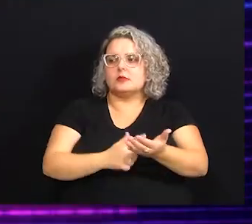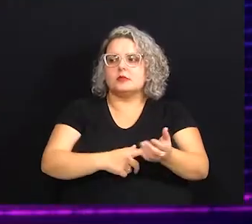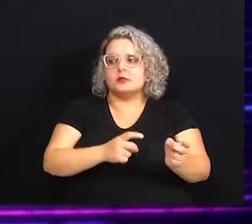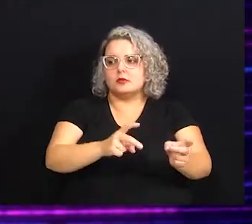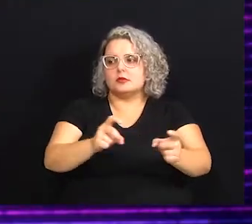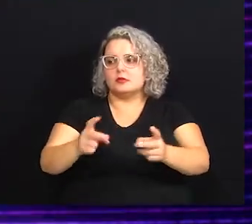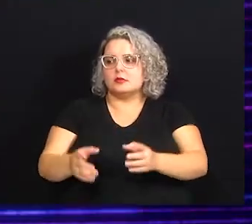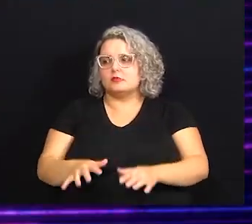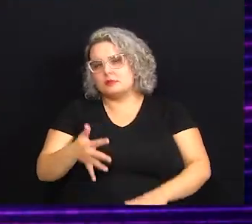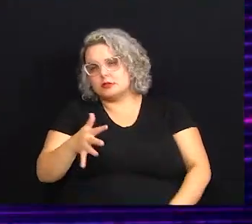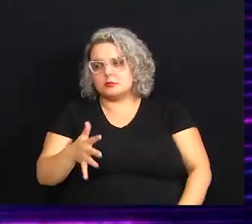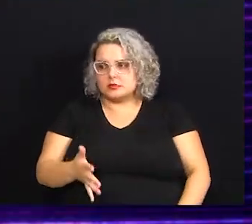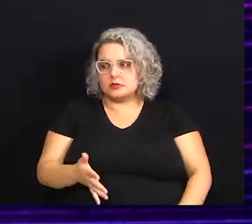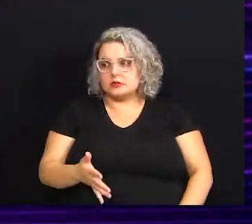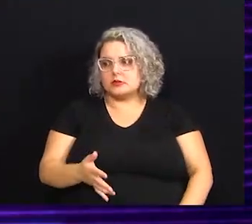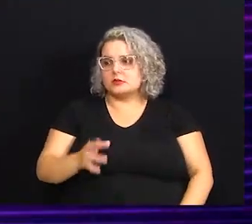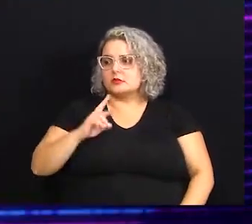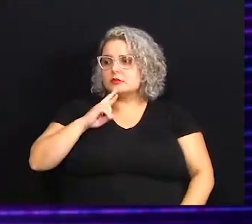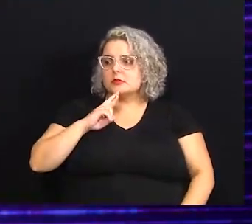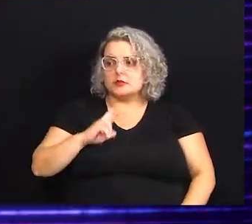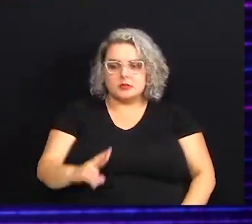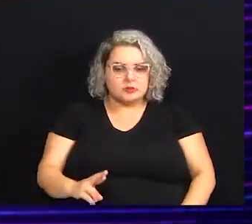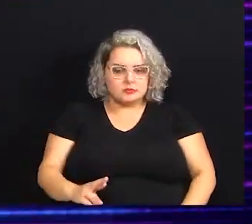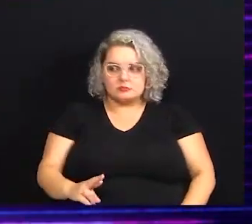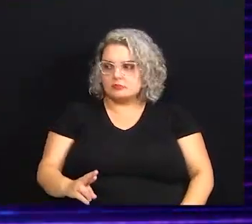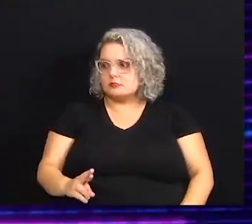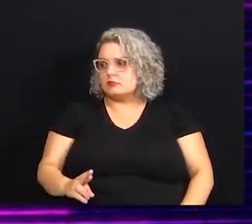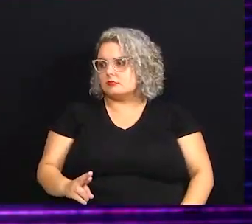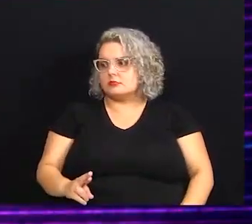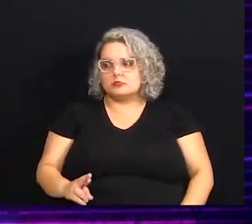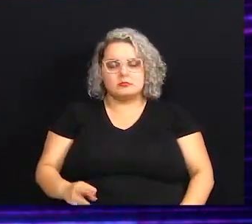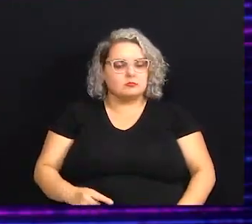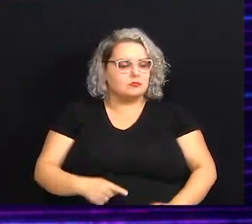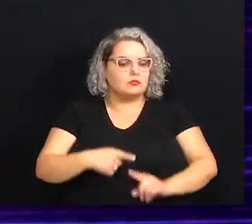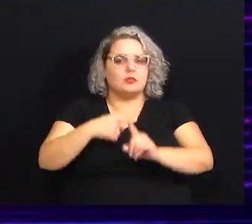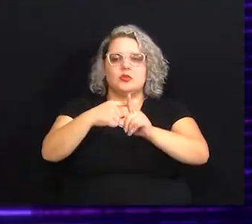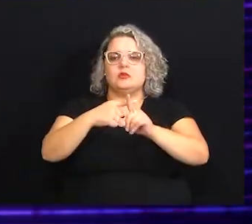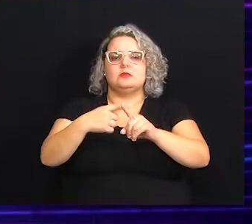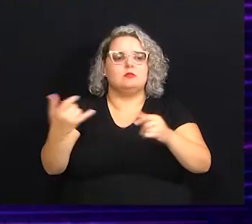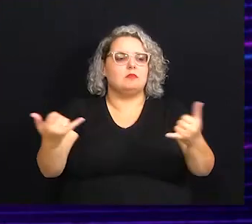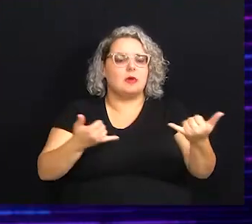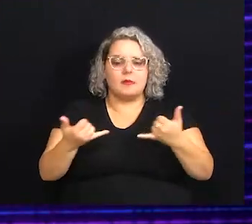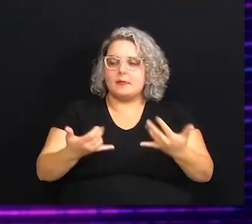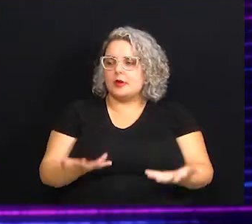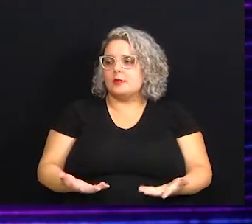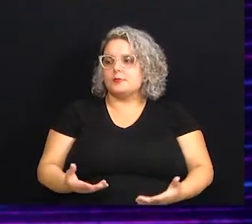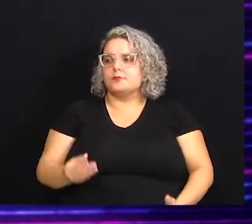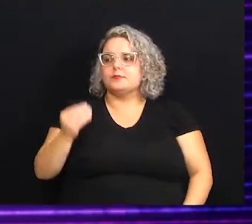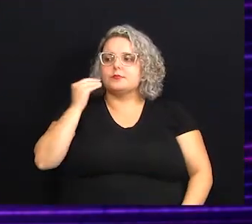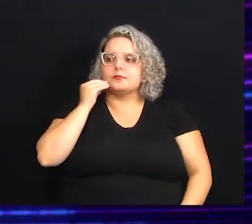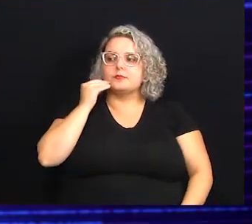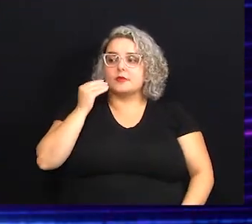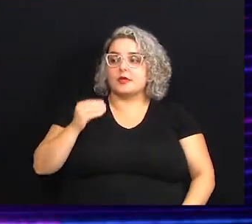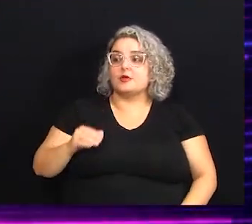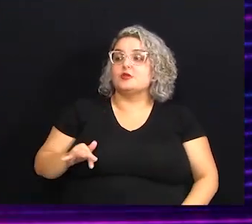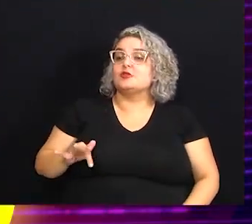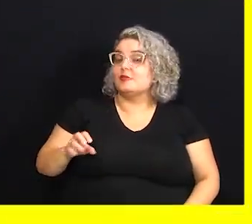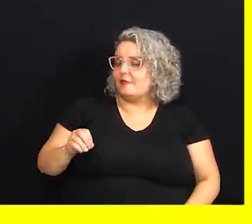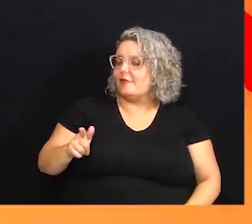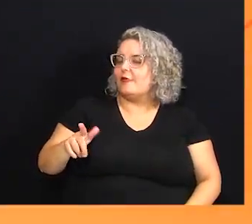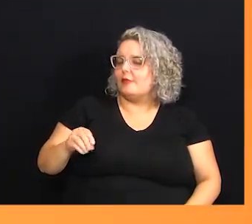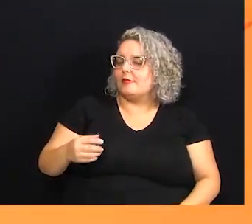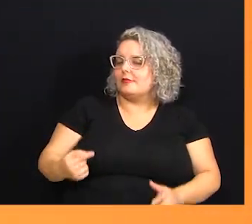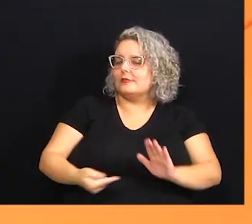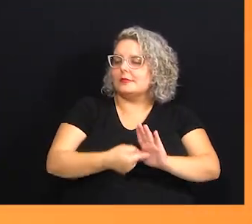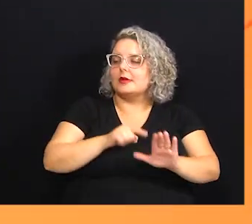mais ou menos assim, e a resposta está sendo esmagadoramente positiva. Eu passei por um teste de fogo semana passada, que o livro ele foi lido por